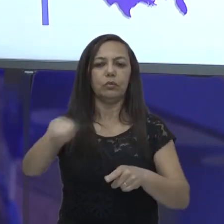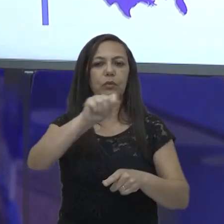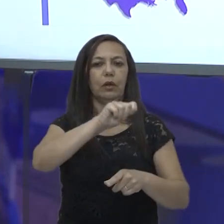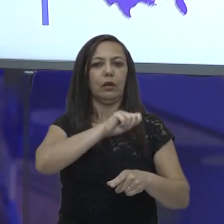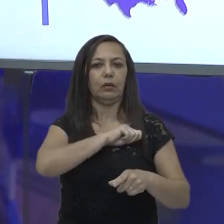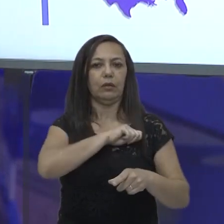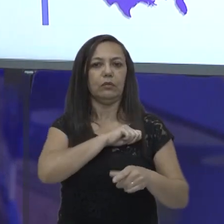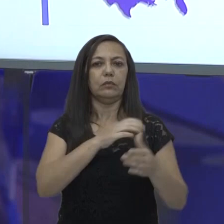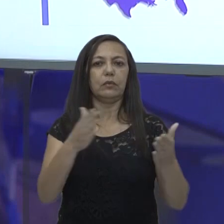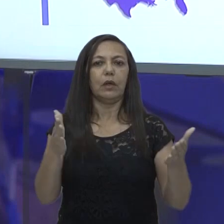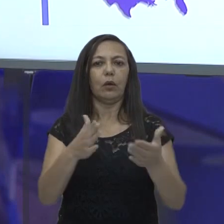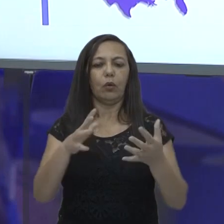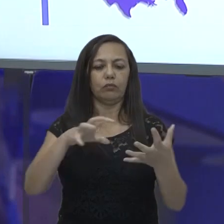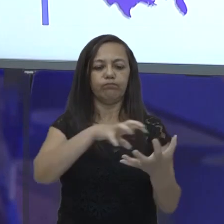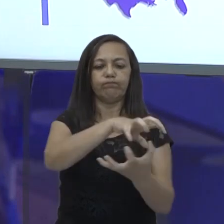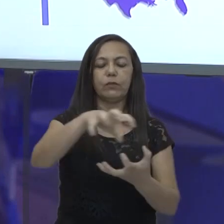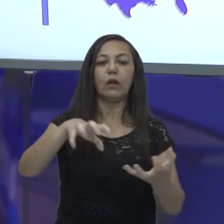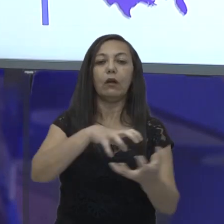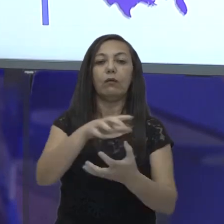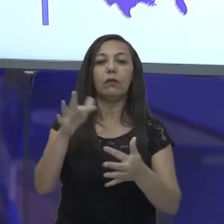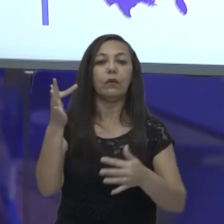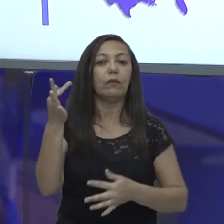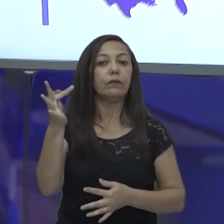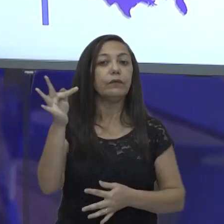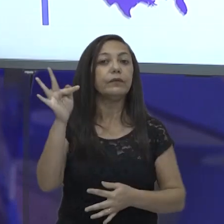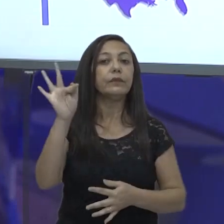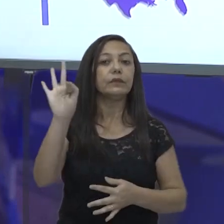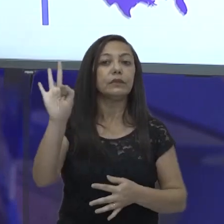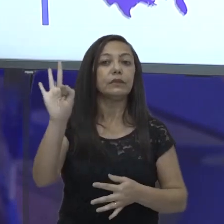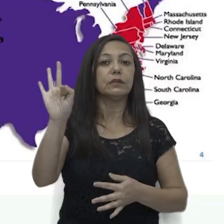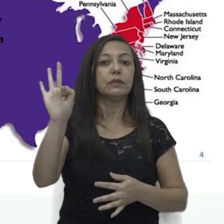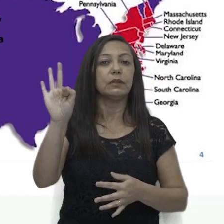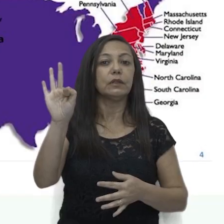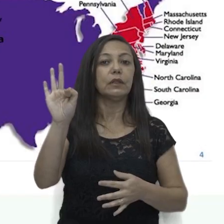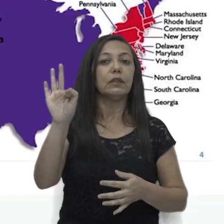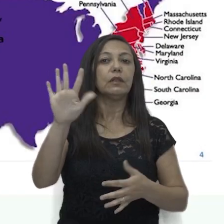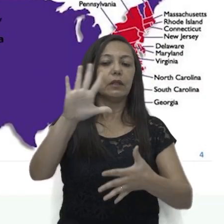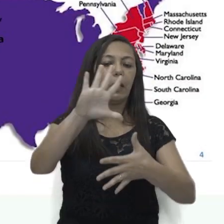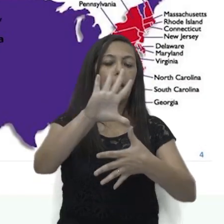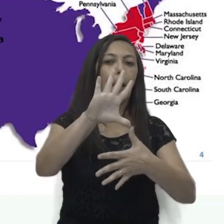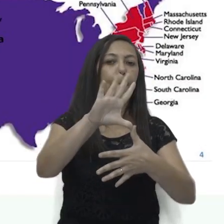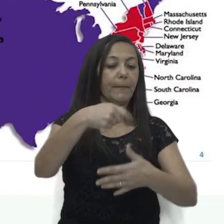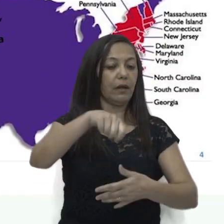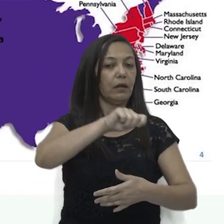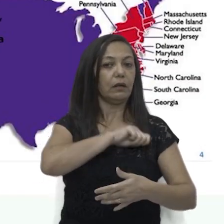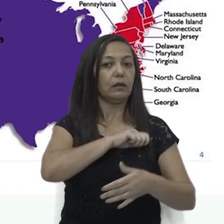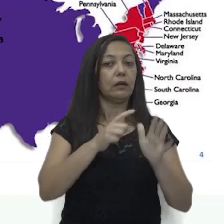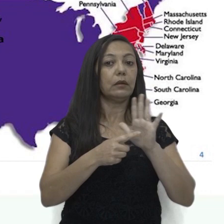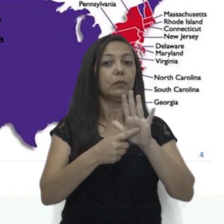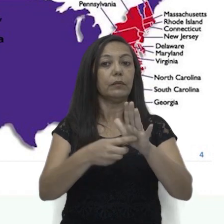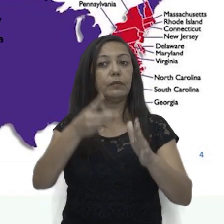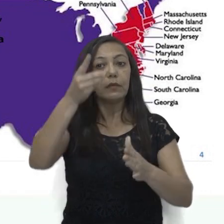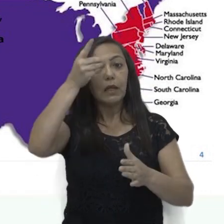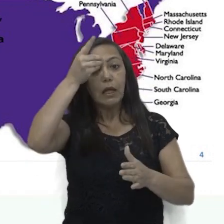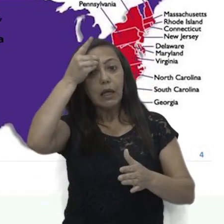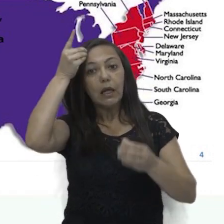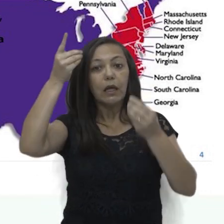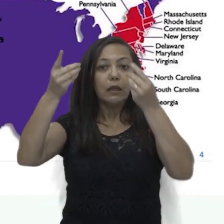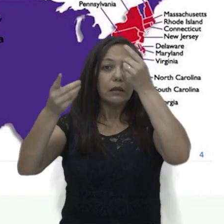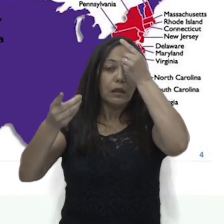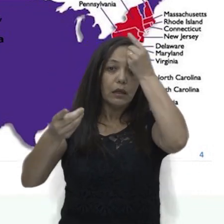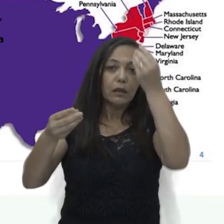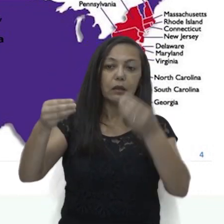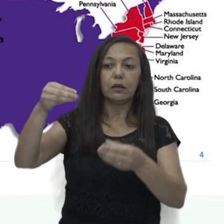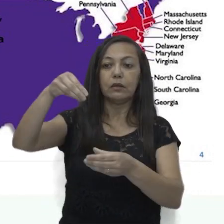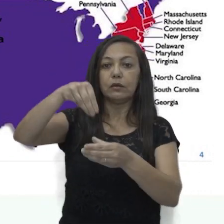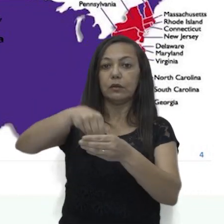com os ideais da Revolução Francesa, eles pegam esses ideais, essas ideias, trazem aqui para a América